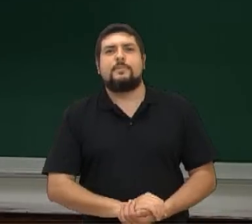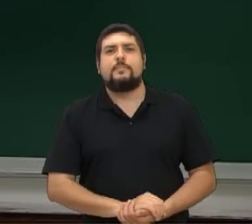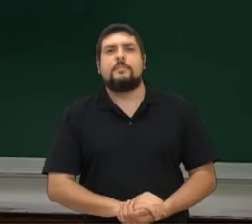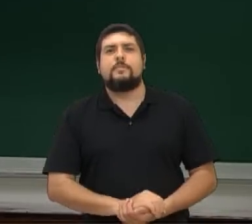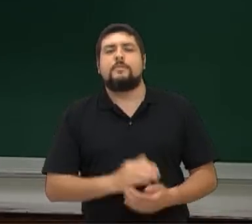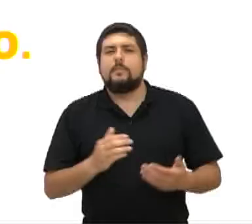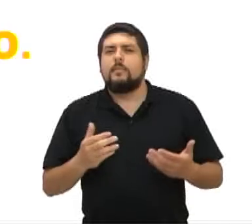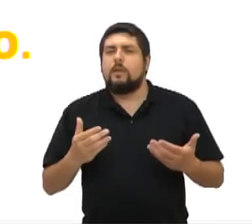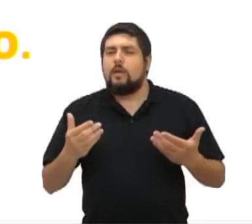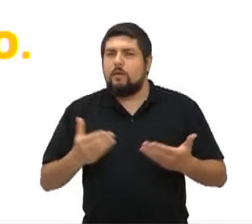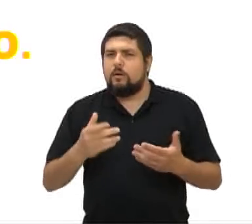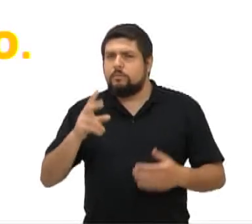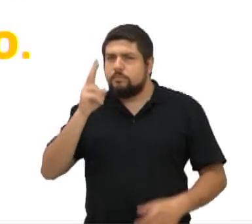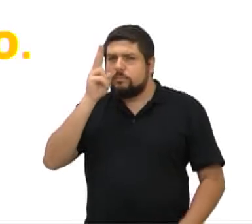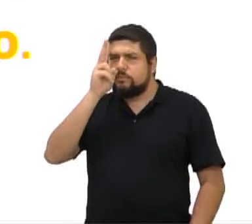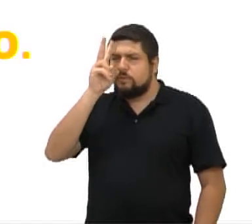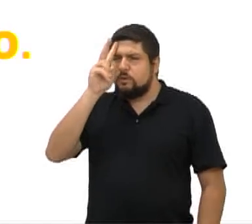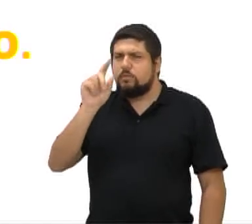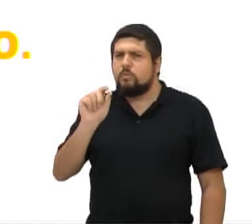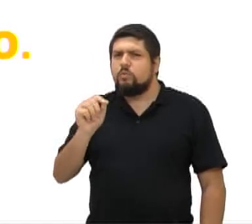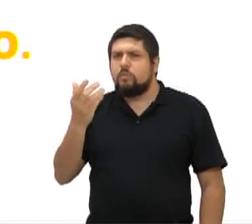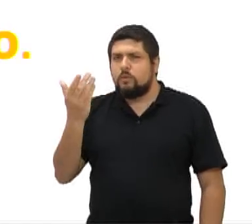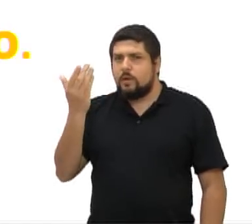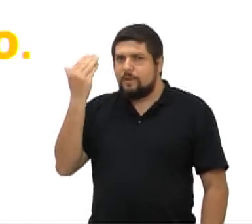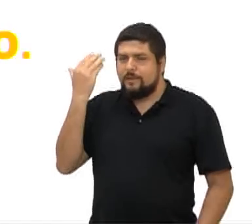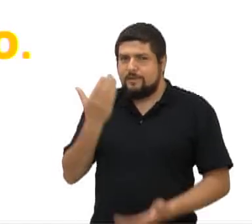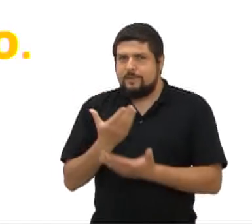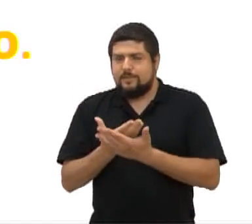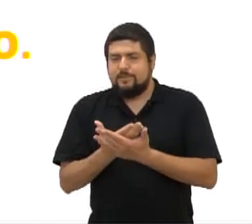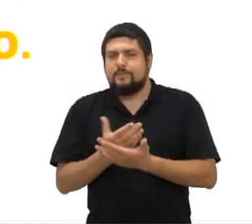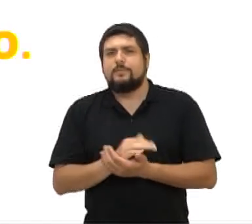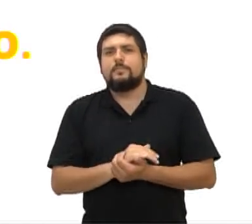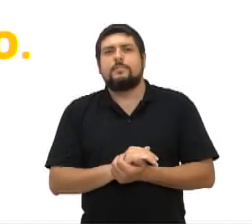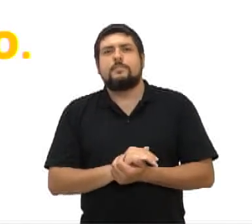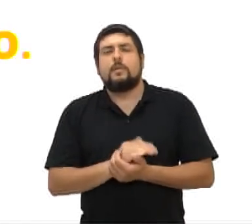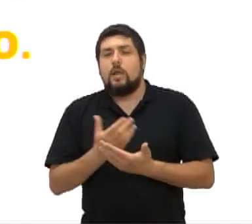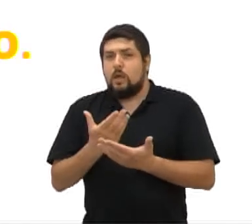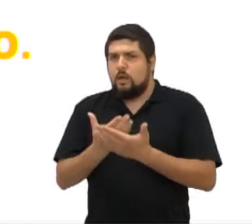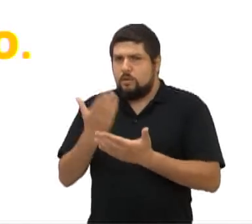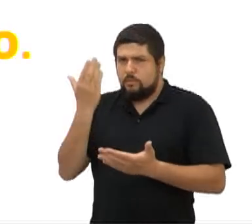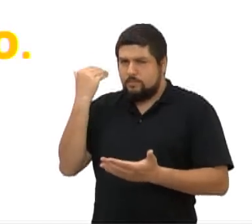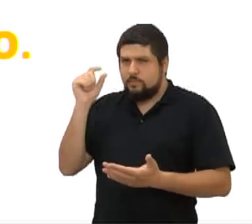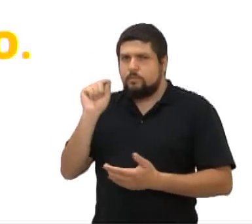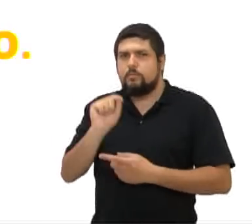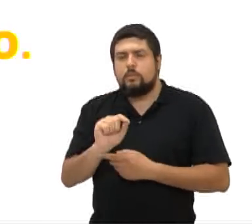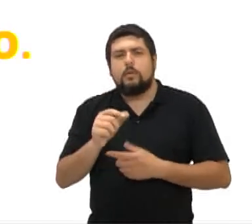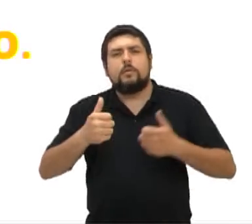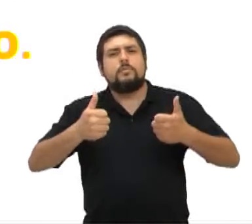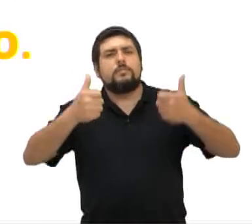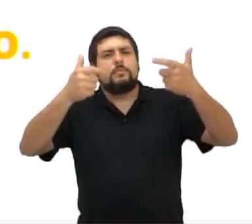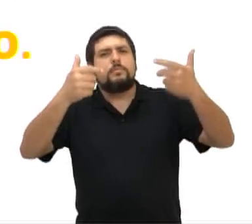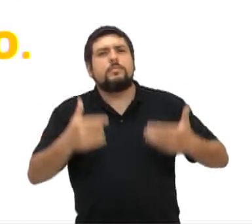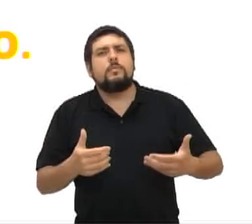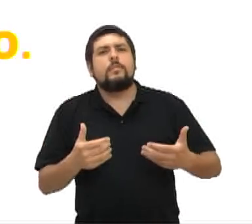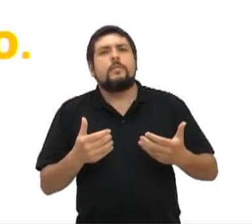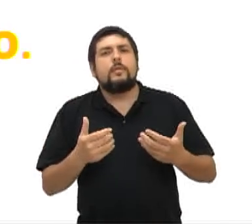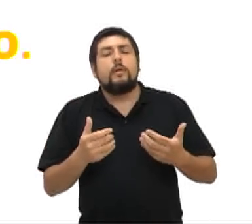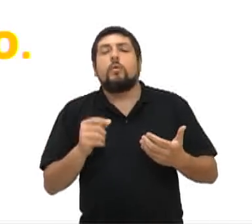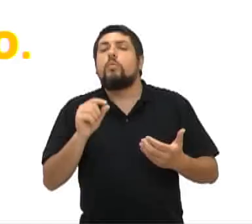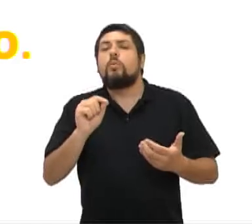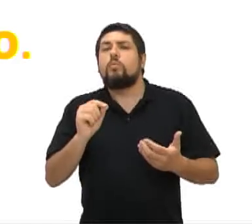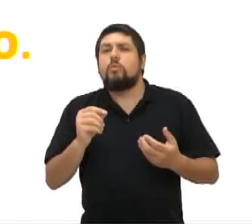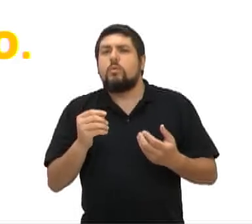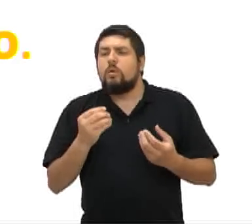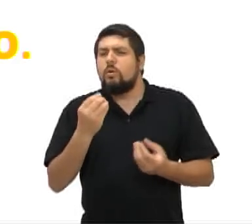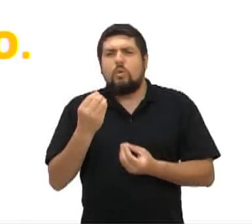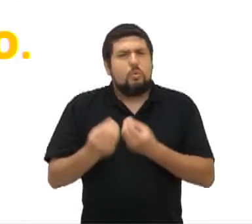vamos então relembrar o que nós falamos na aula anterior? Na aula anterior, nós falamos sobre o conceito, como é que